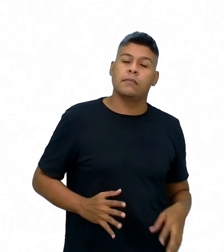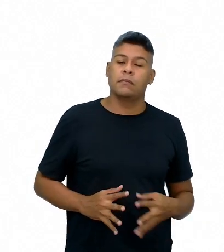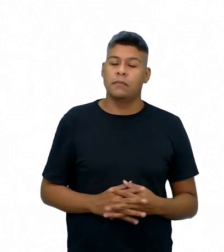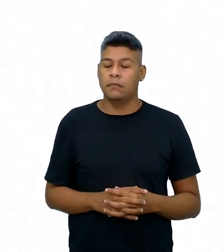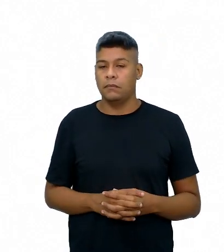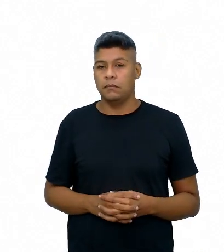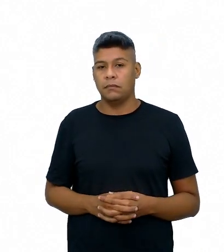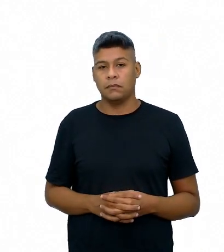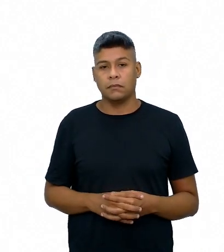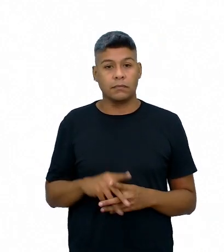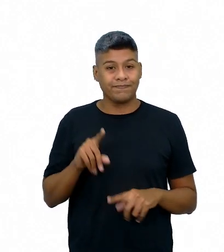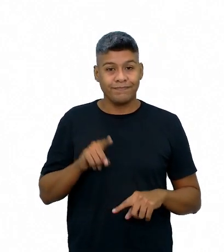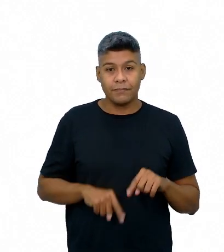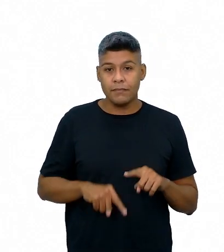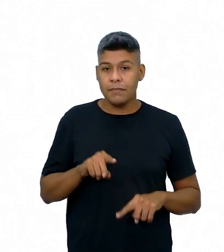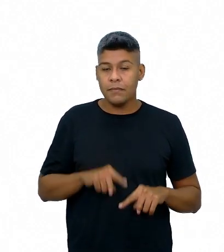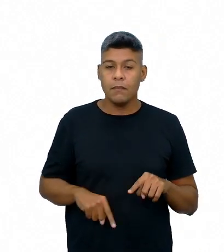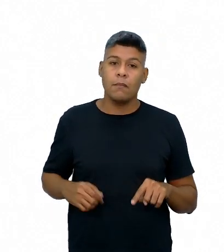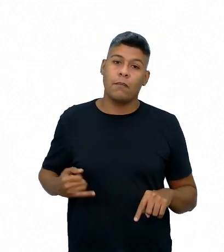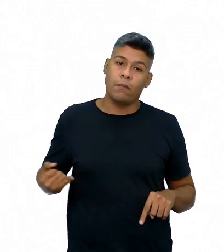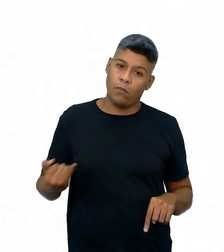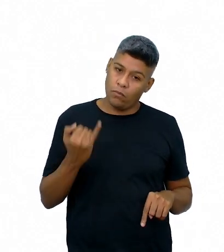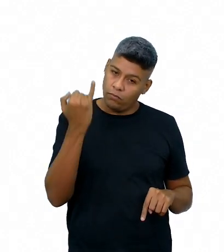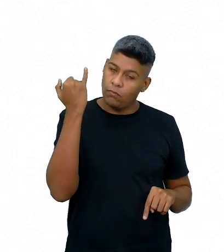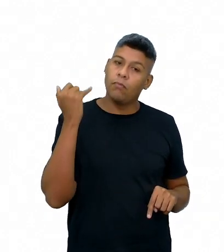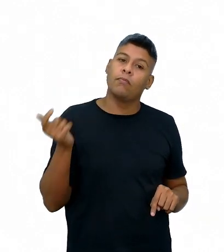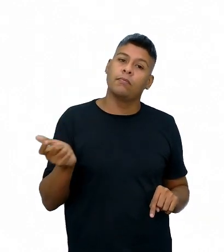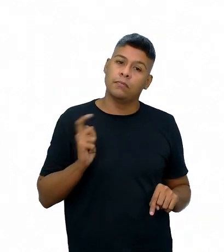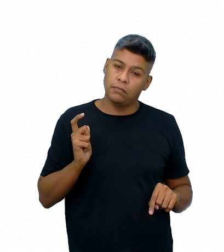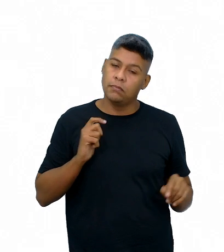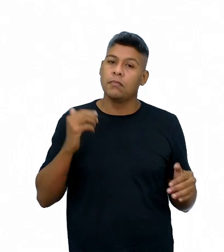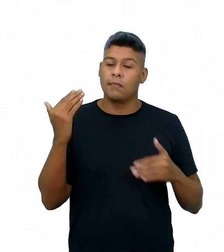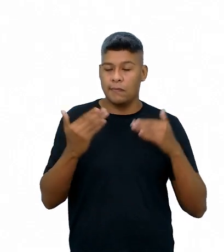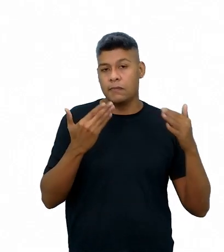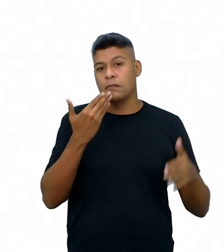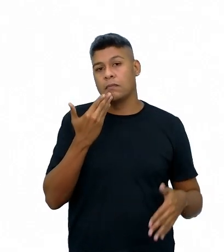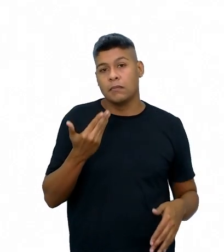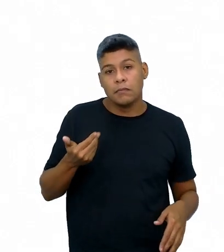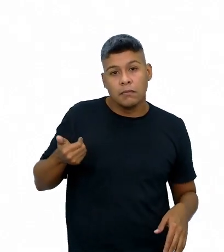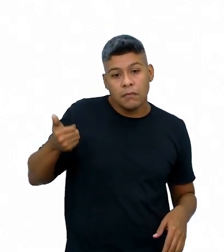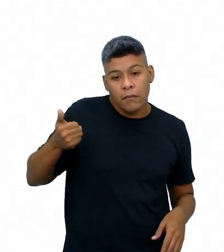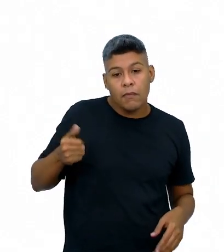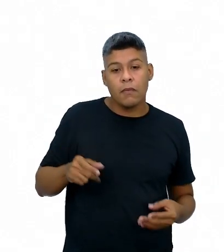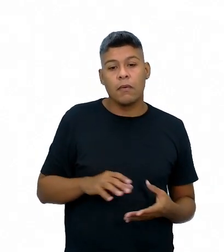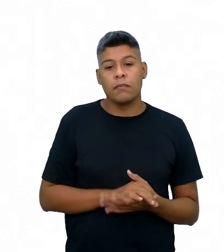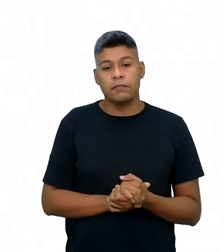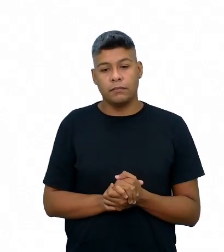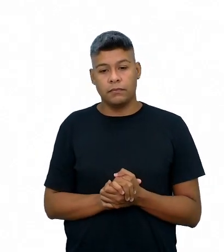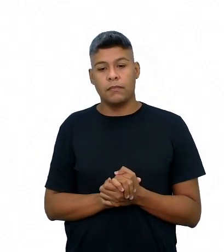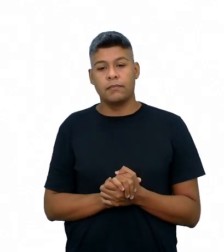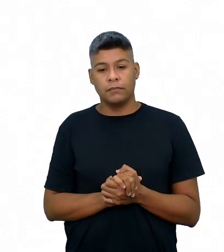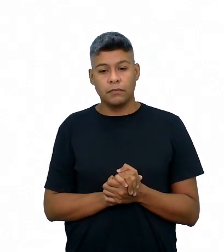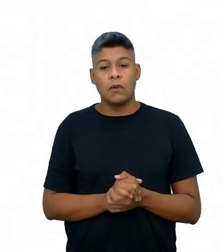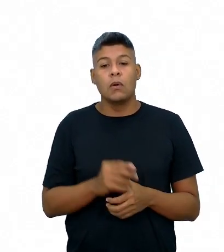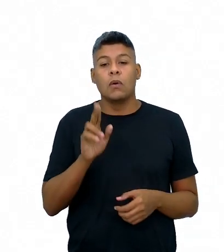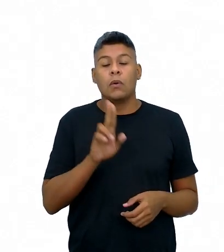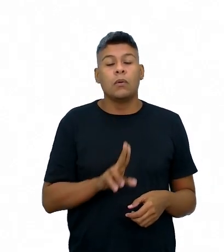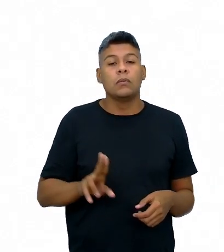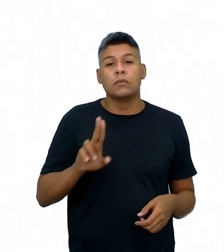de lado elementos que são importantes para que ele se desenvolva um pouco melhor. Domínios dos usos da